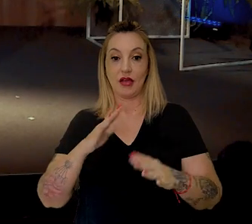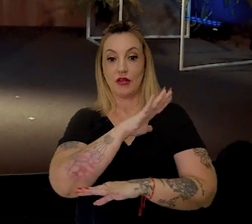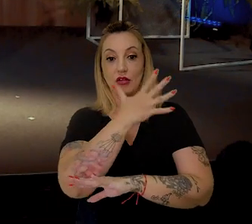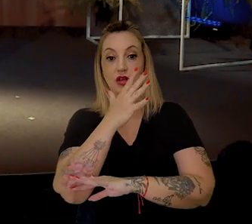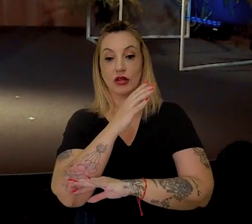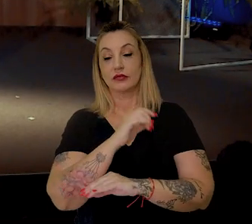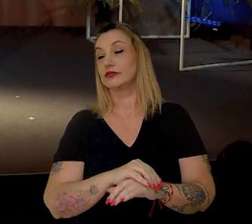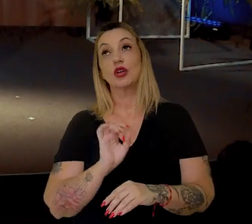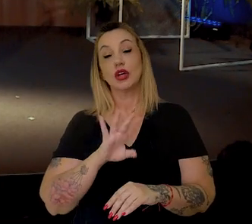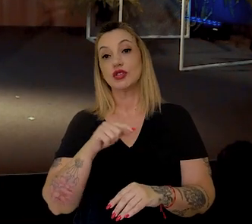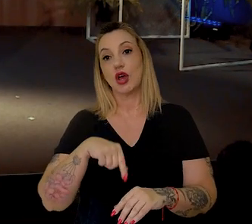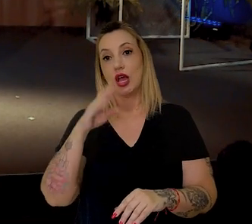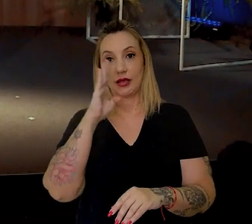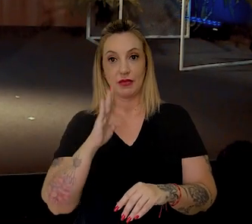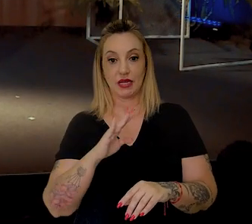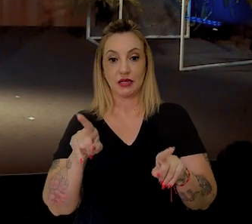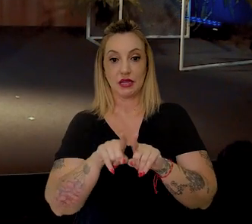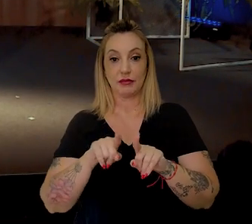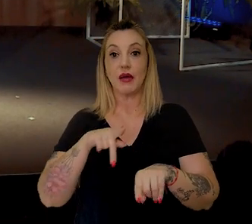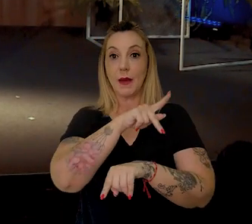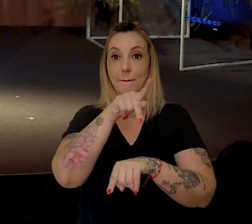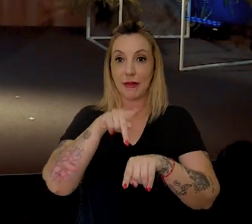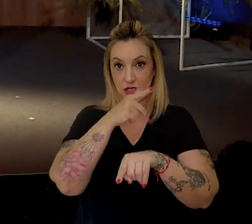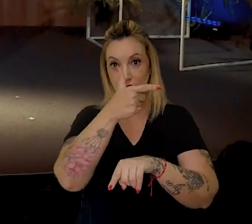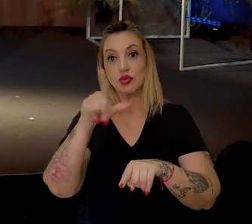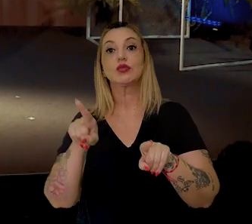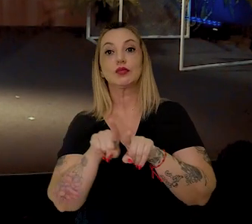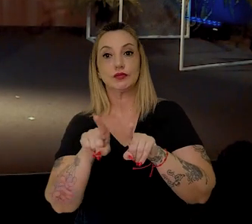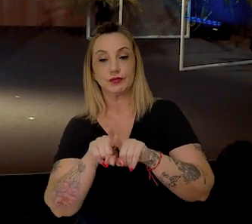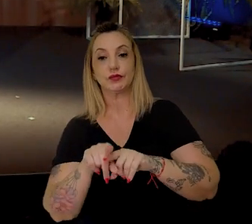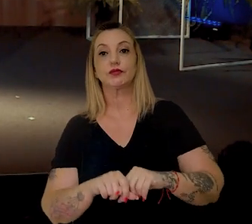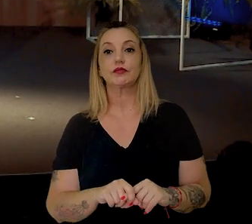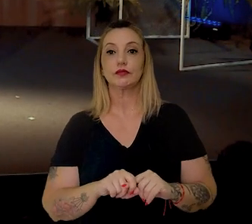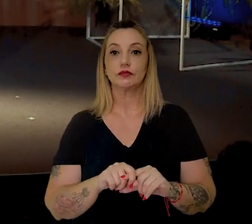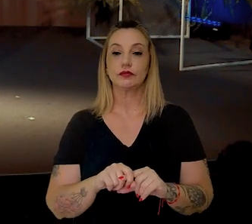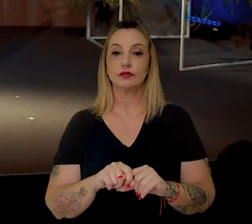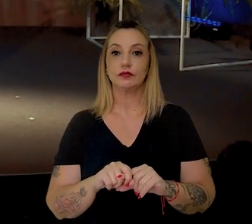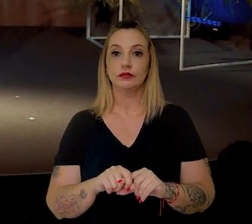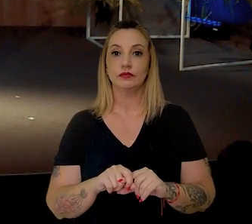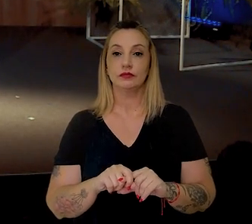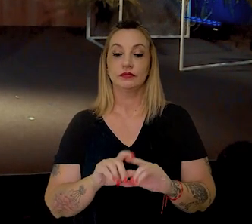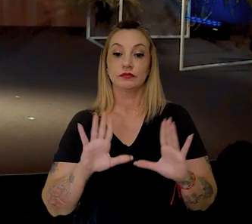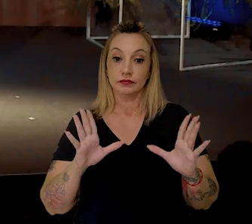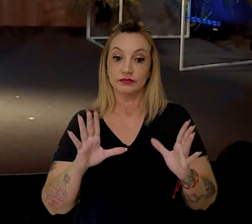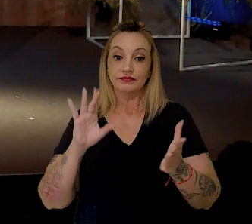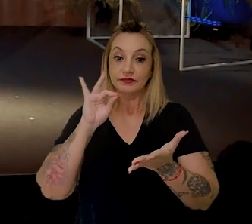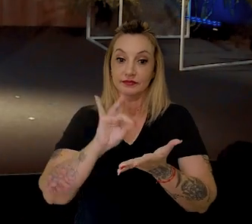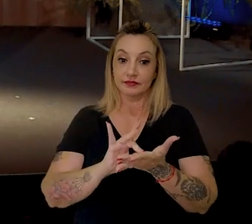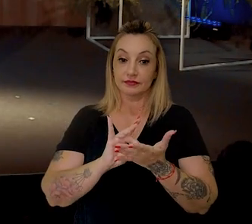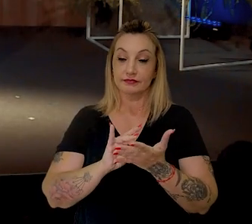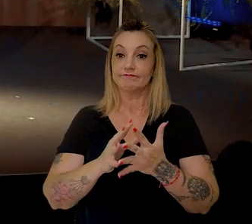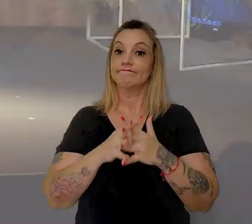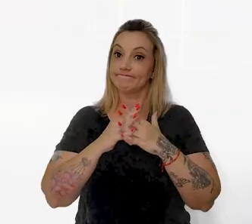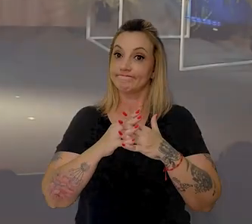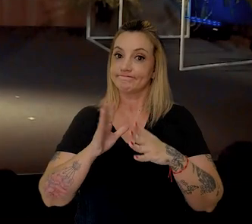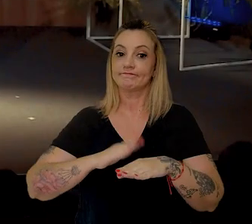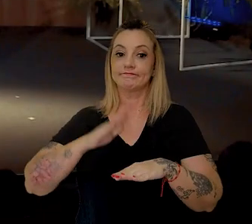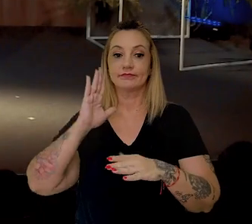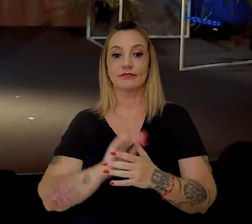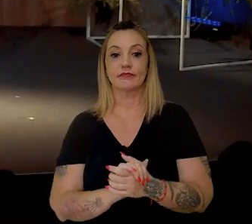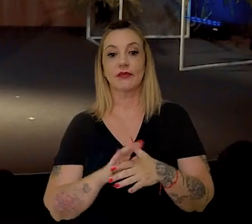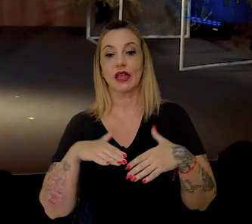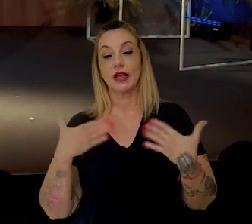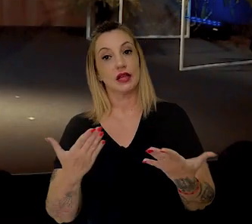eh não só no Brasil mas em outros países também e que poderão e realmente comprometer muito mais